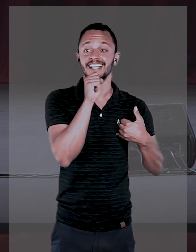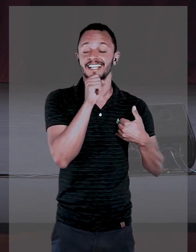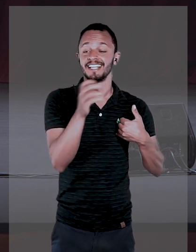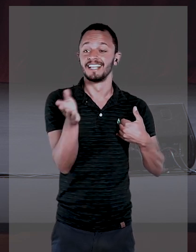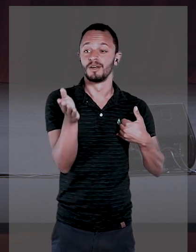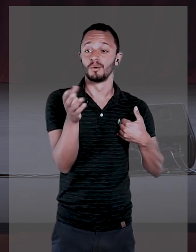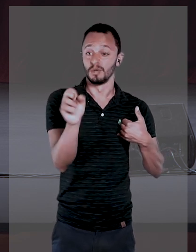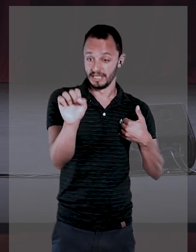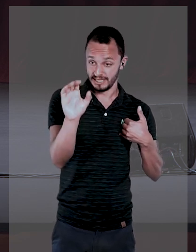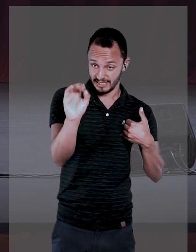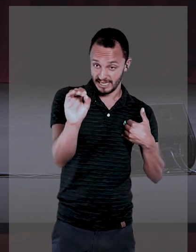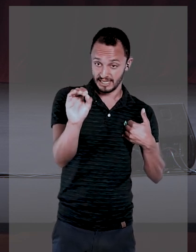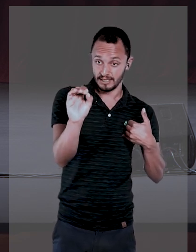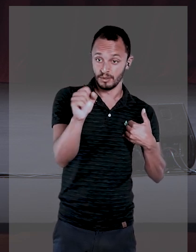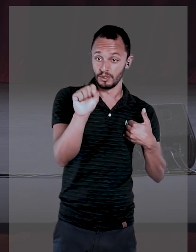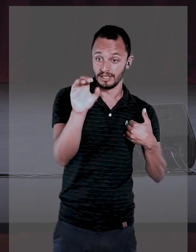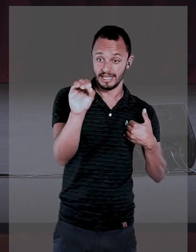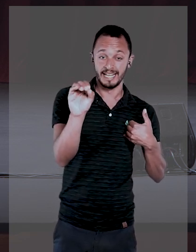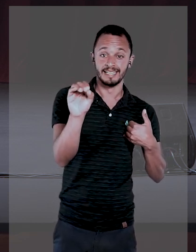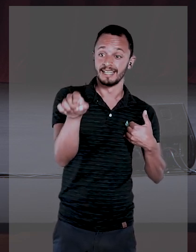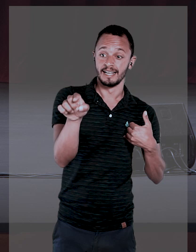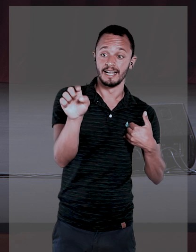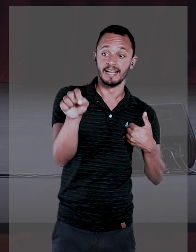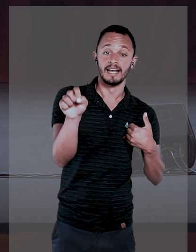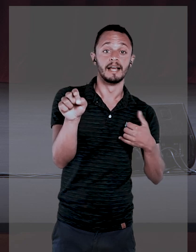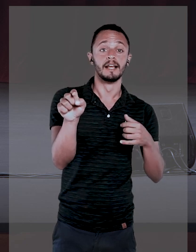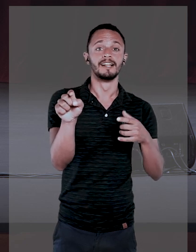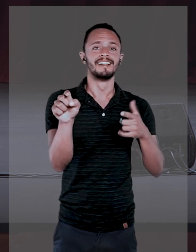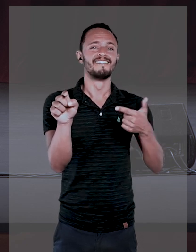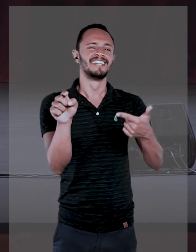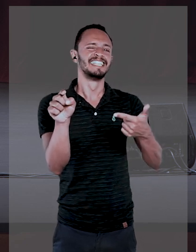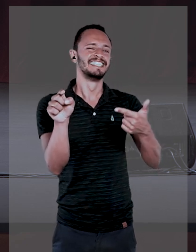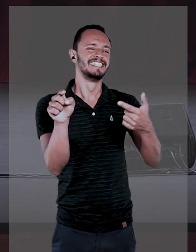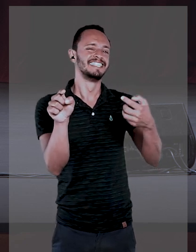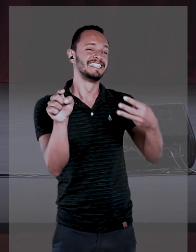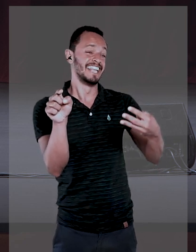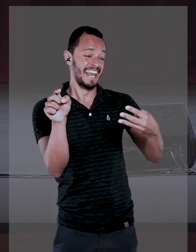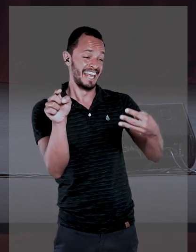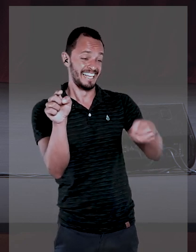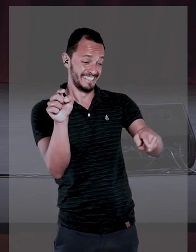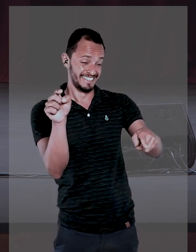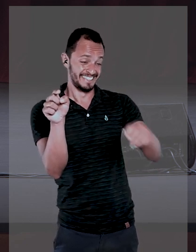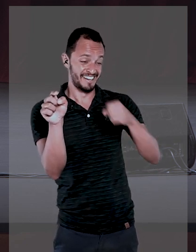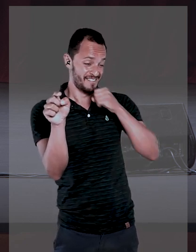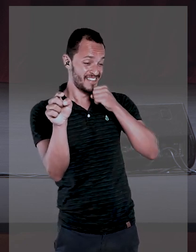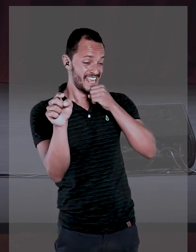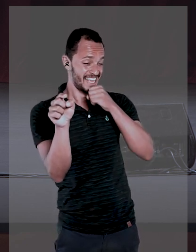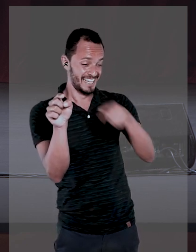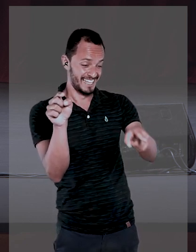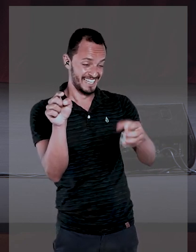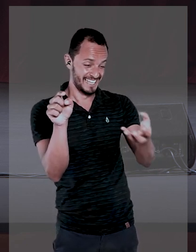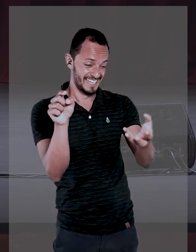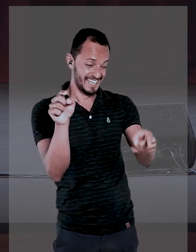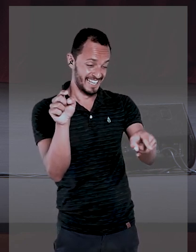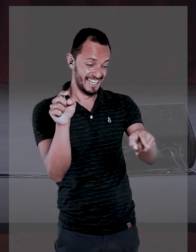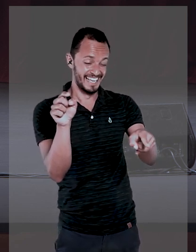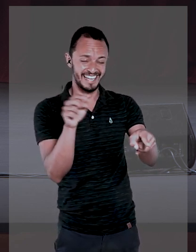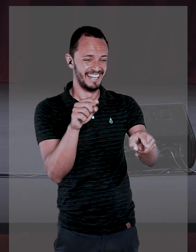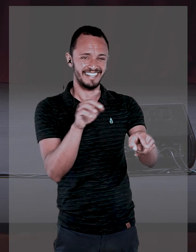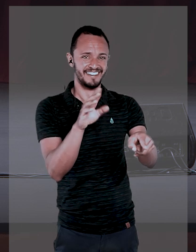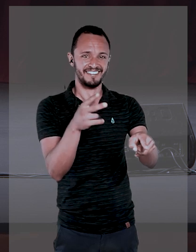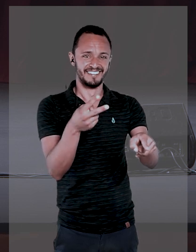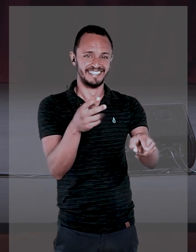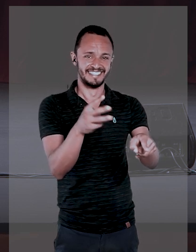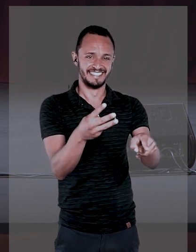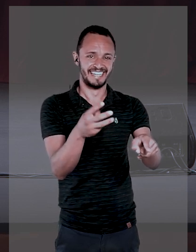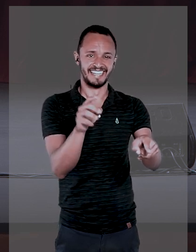a pessoa mais velha aqui dentro? O que está levantando aí de 80? Não, tem ali uma moça que deve ter 23 e quer ser a